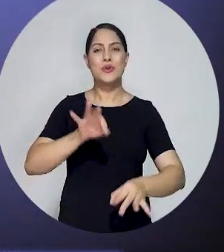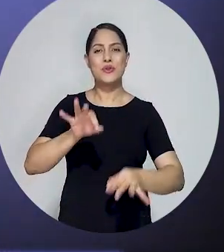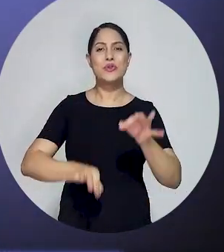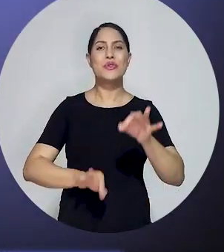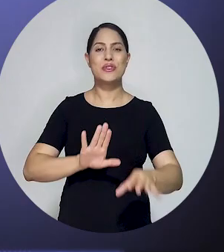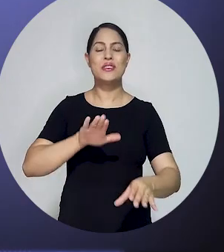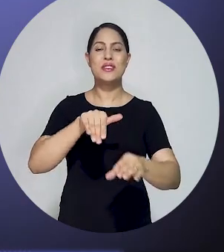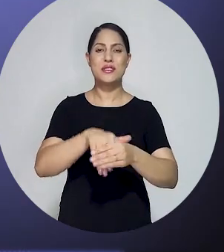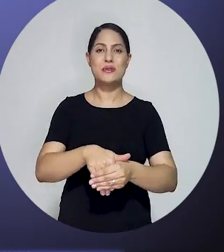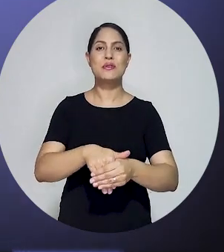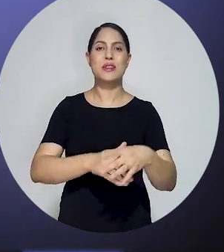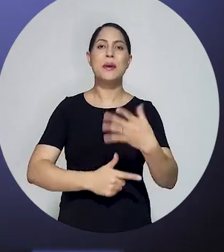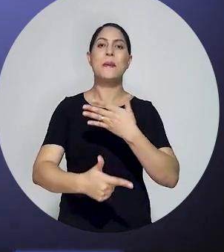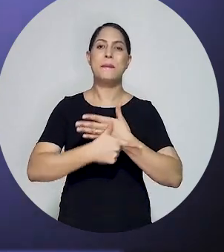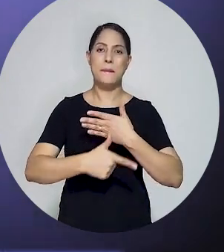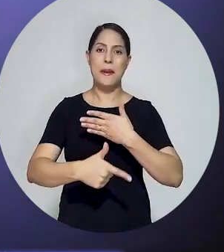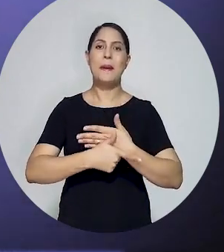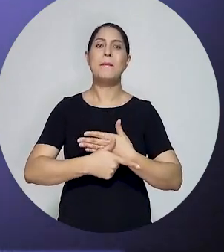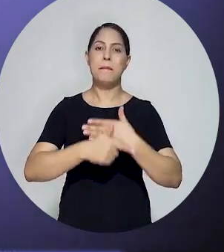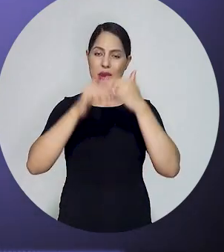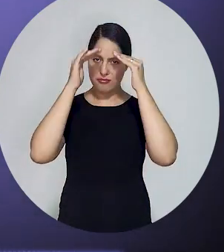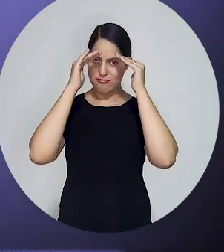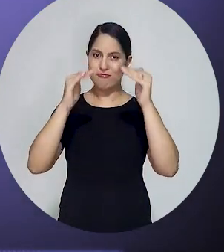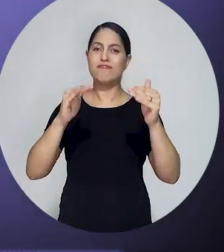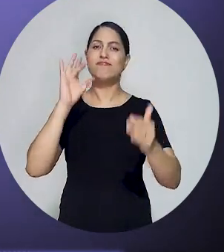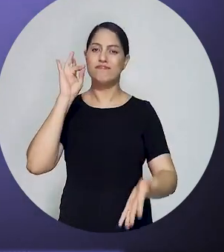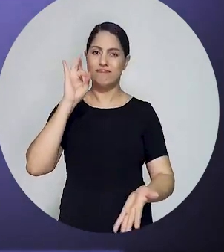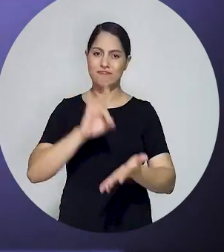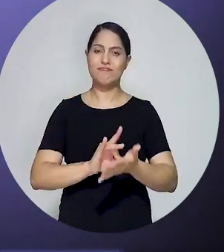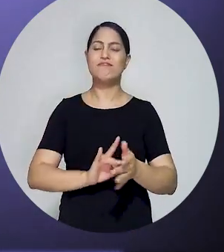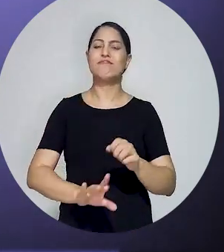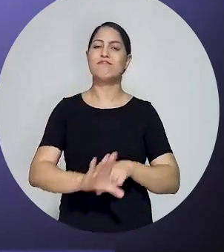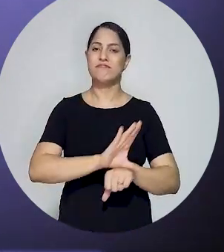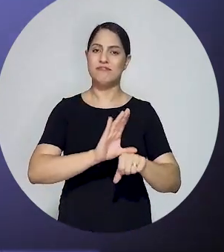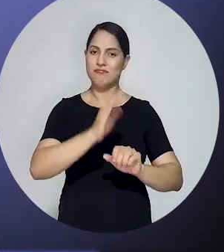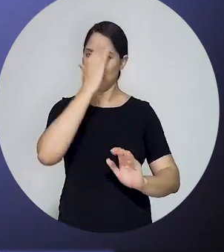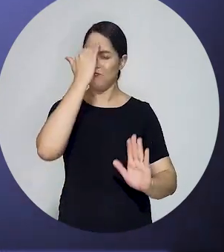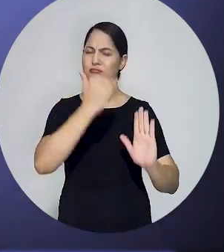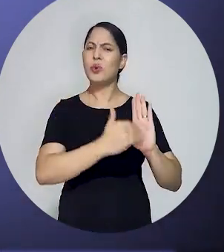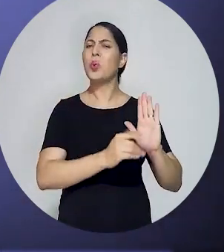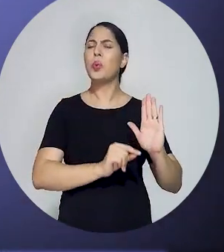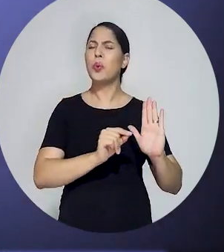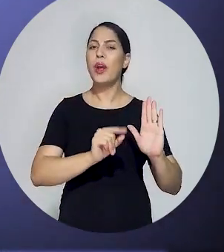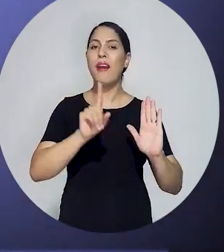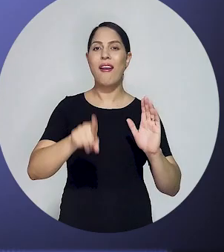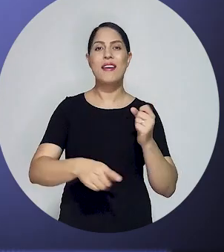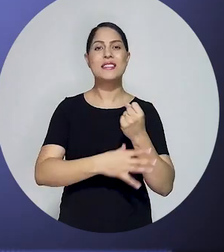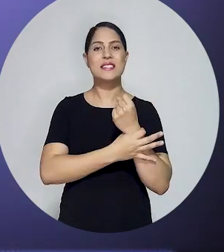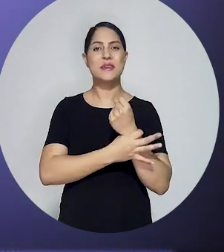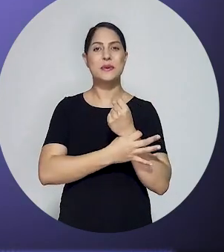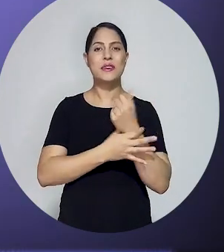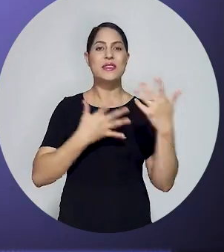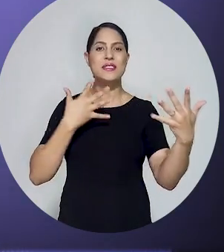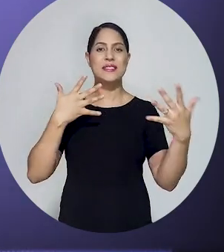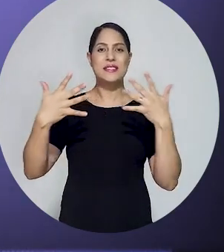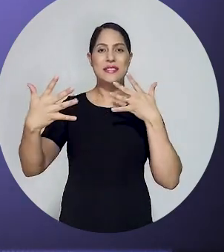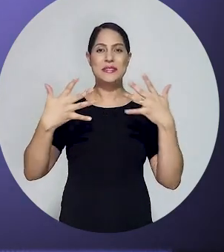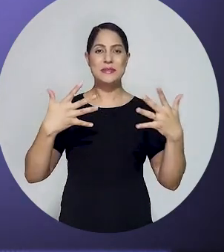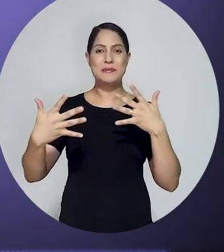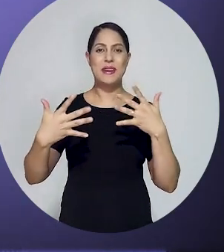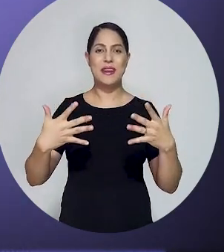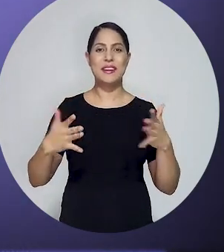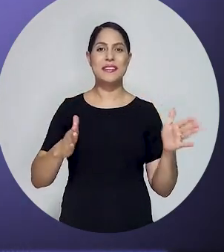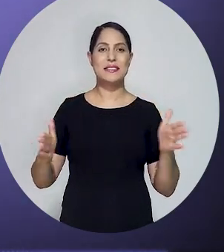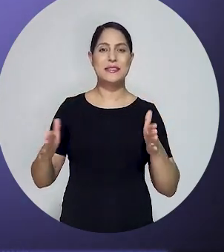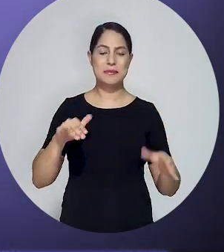que a Justiça Eleitoral cumpriu novamente a sua missão constitucional de garantir segurança